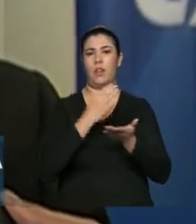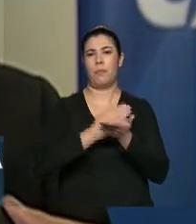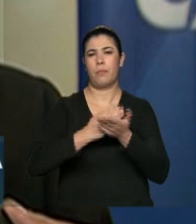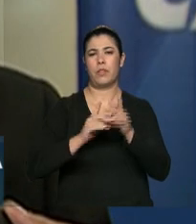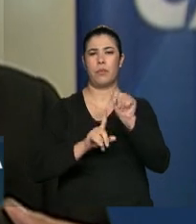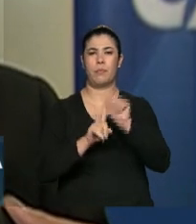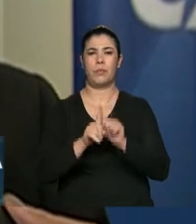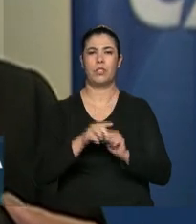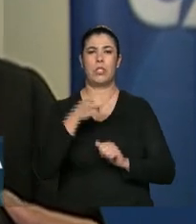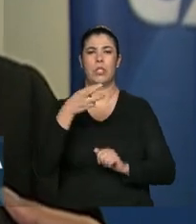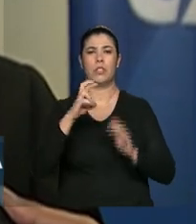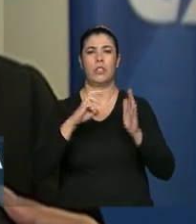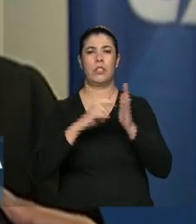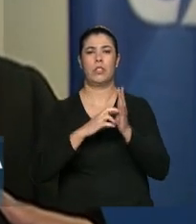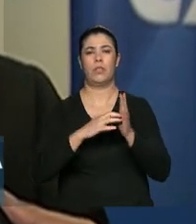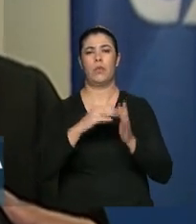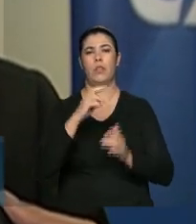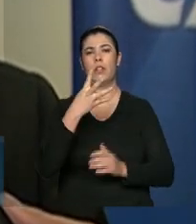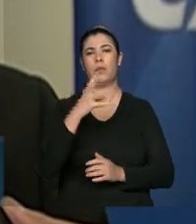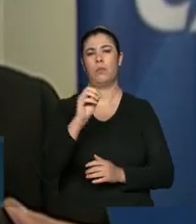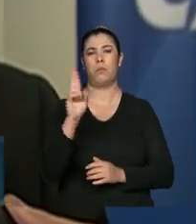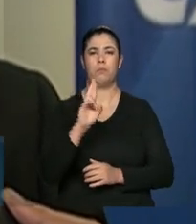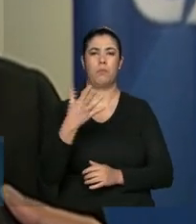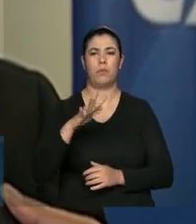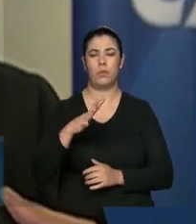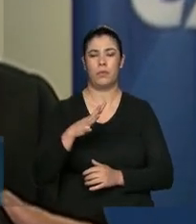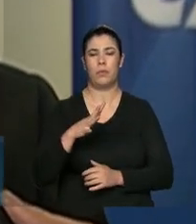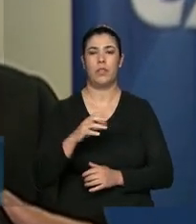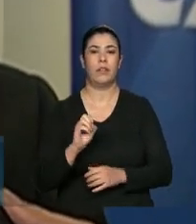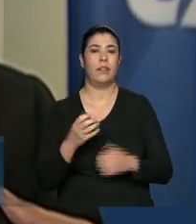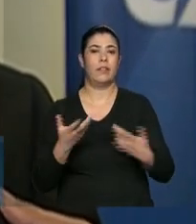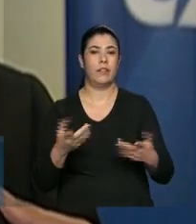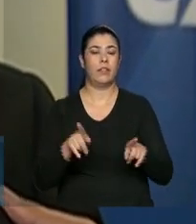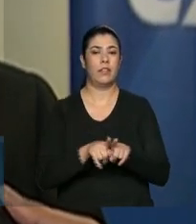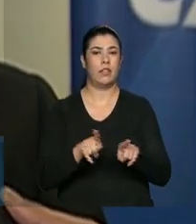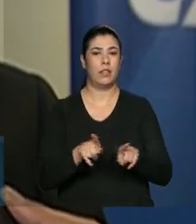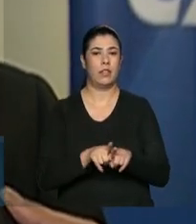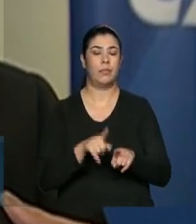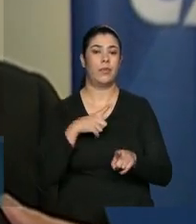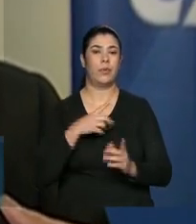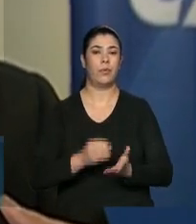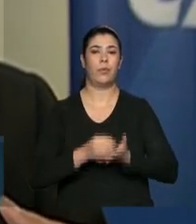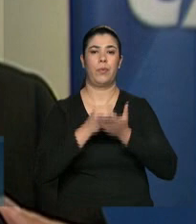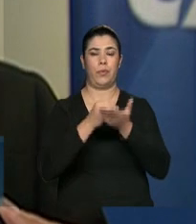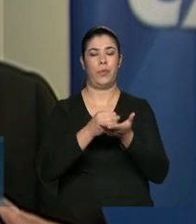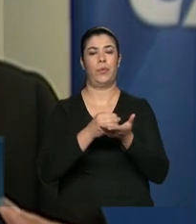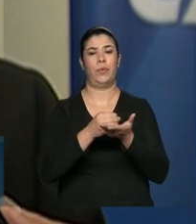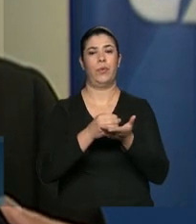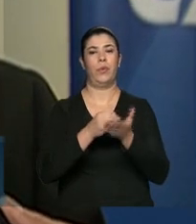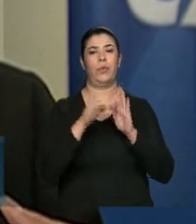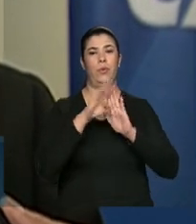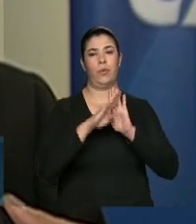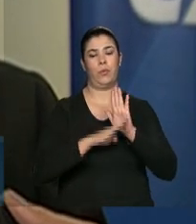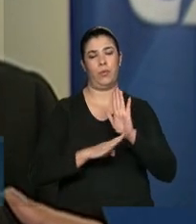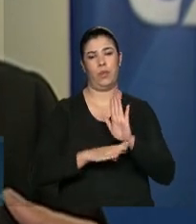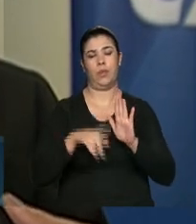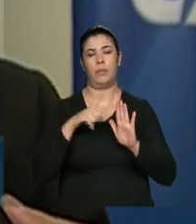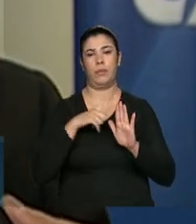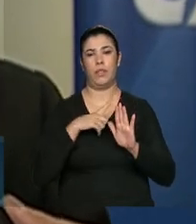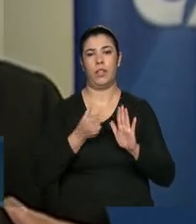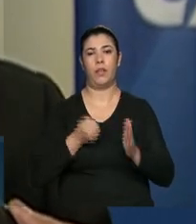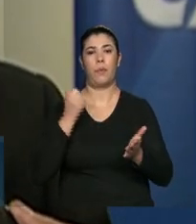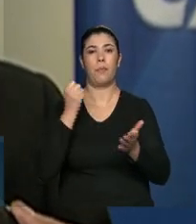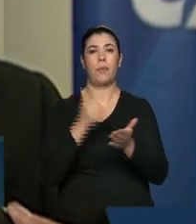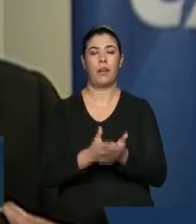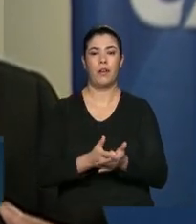35 a R$ 40,00 em média. E, logicamente, uma das contrapartidas do programa é o